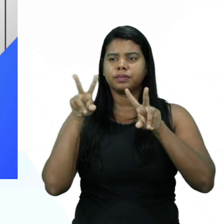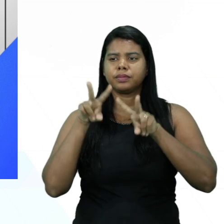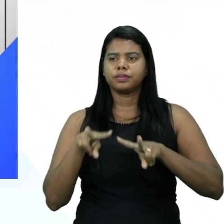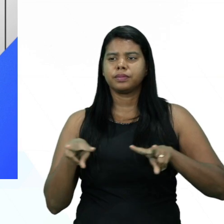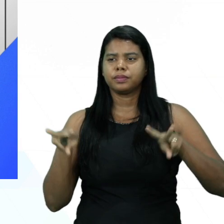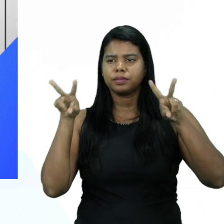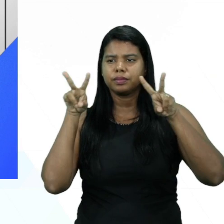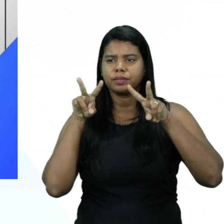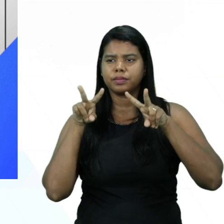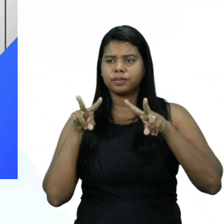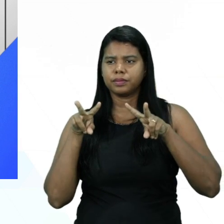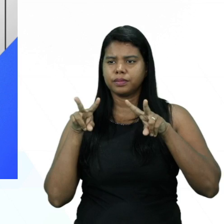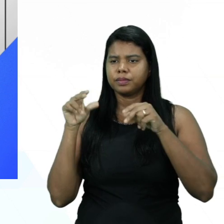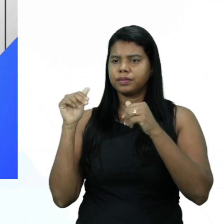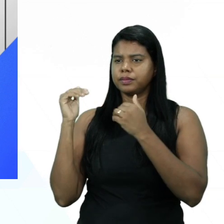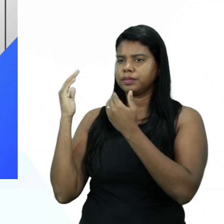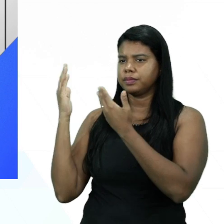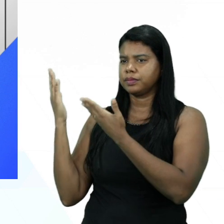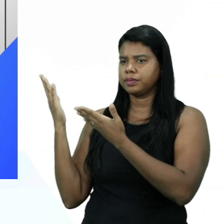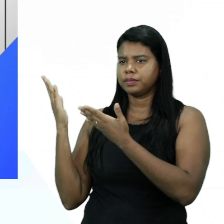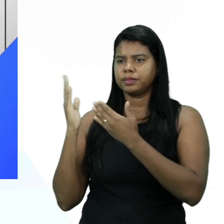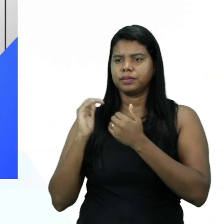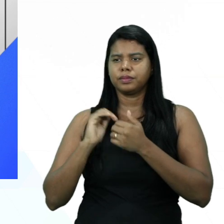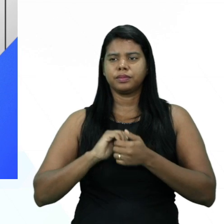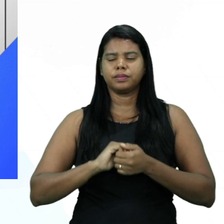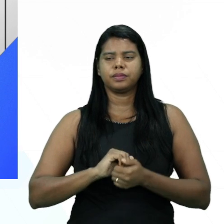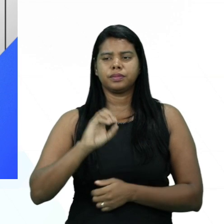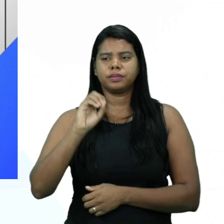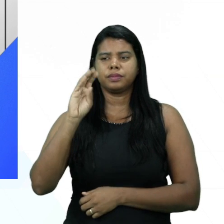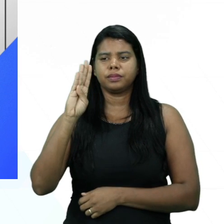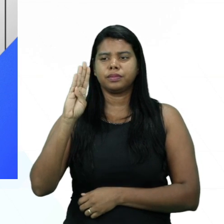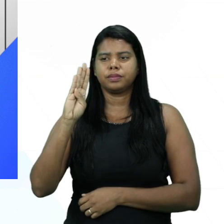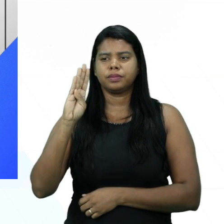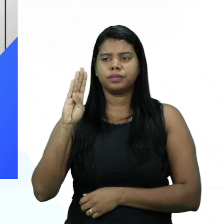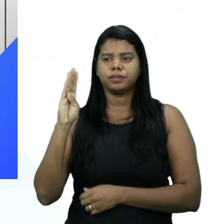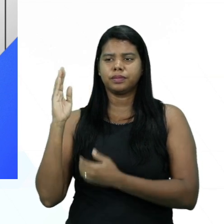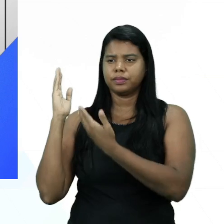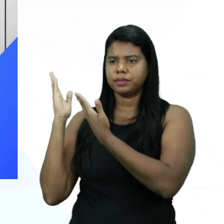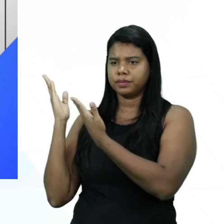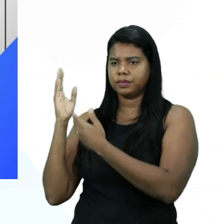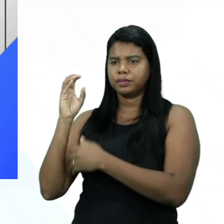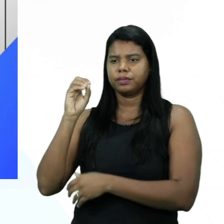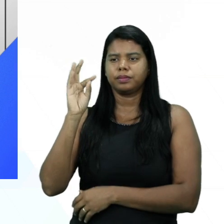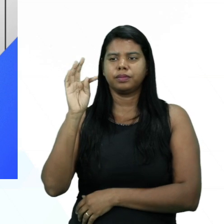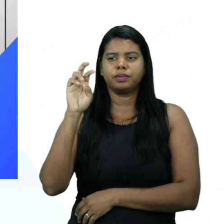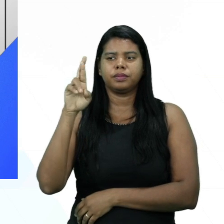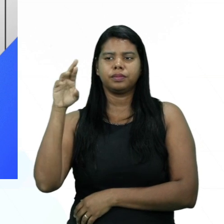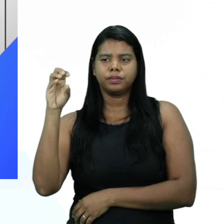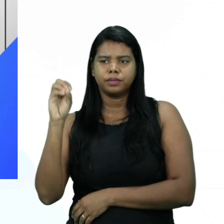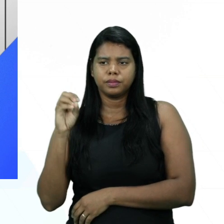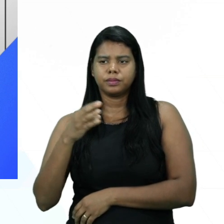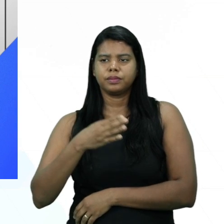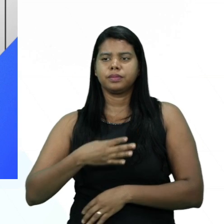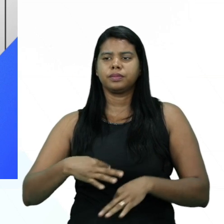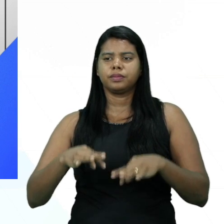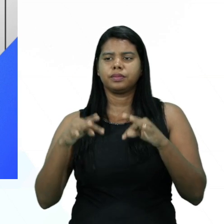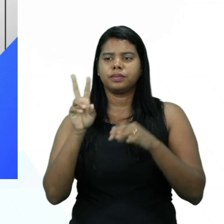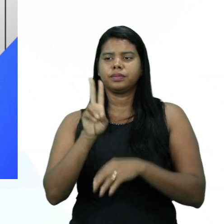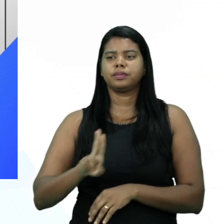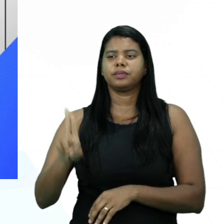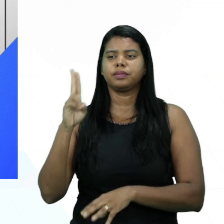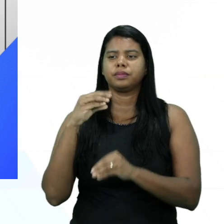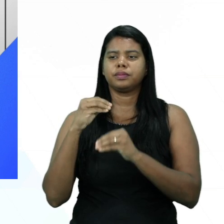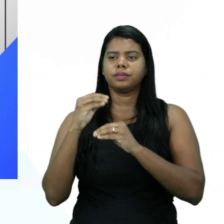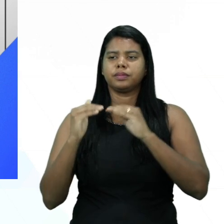visuais em uma página ou tela. E nós vamos ver quais são as técnicas que são usadas para se obter o